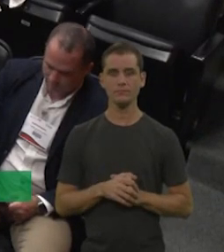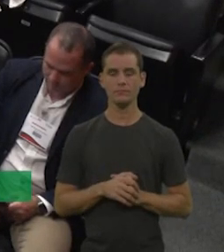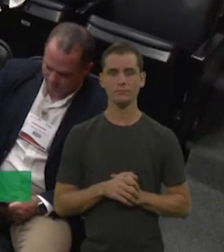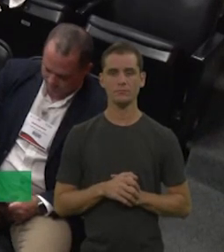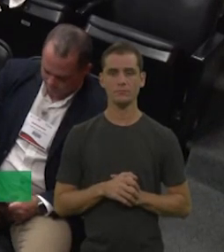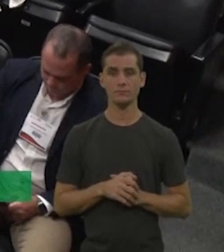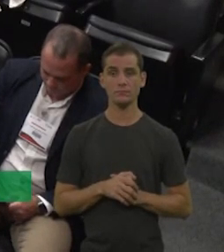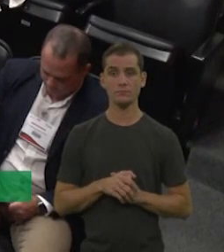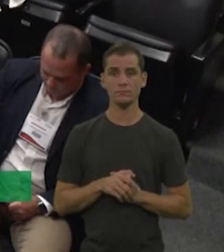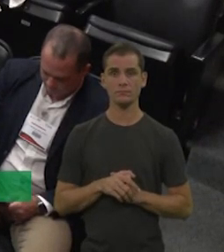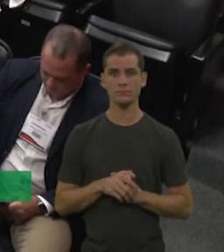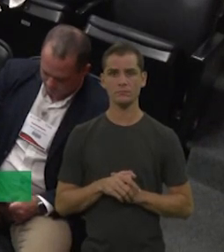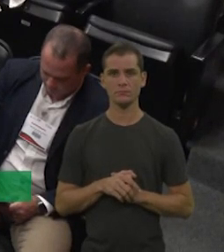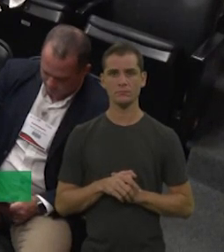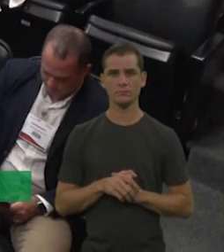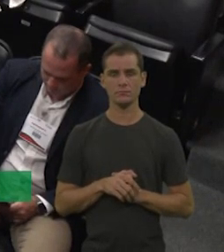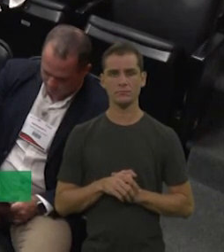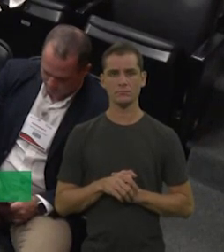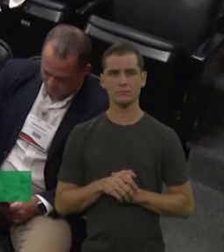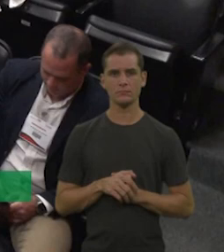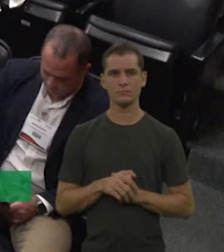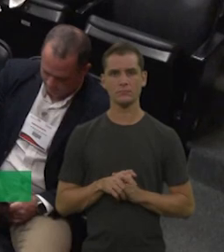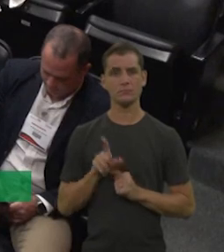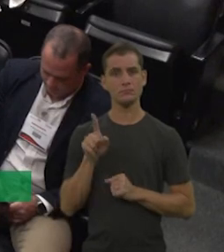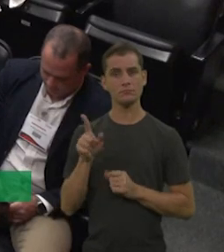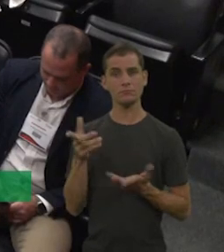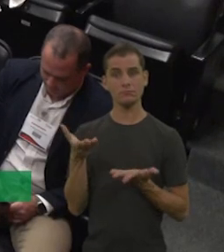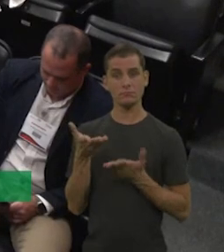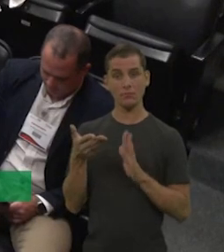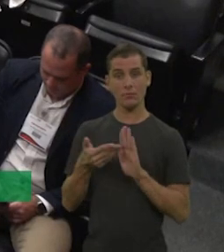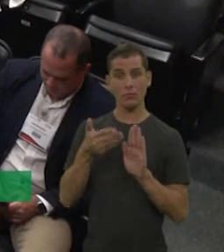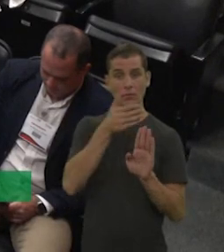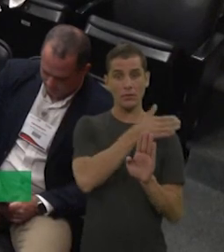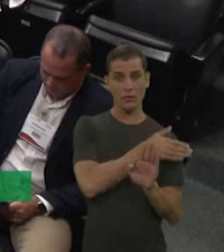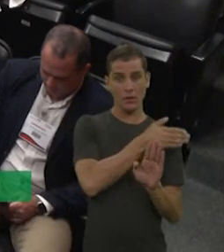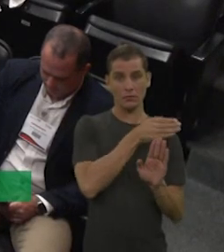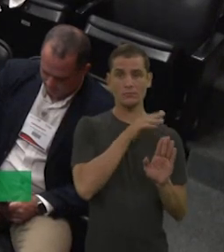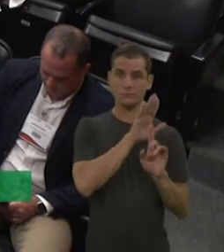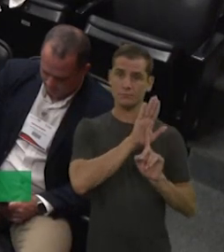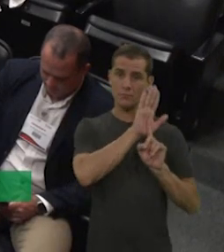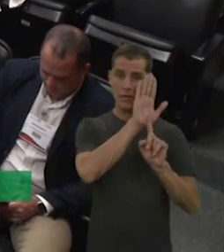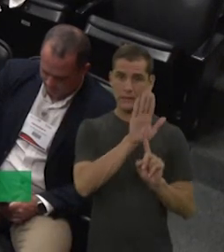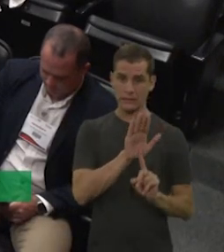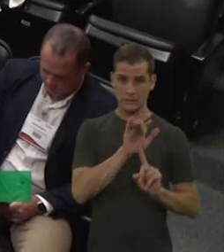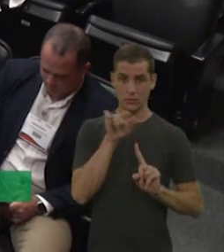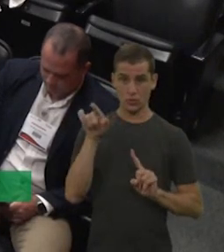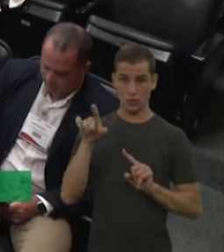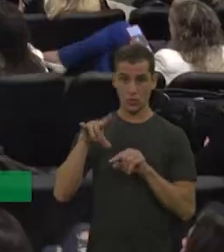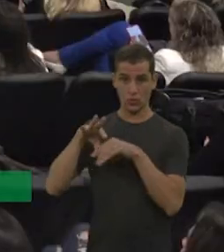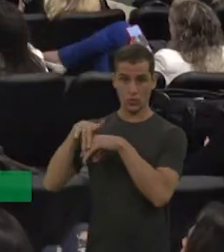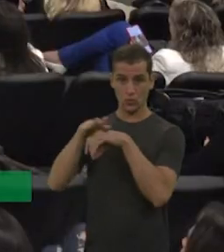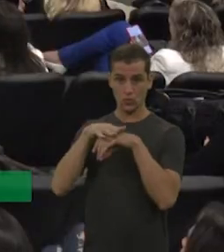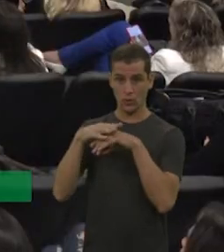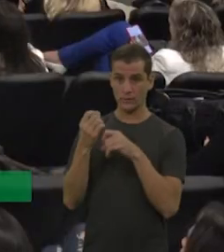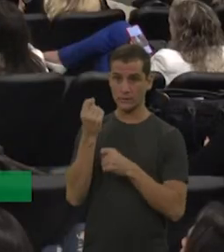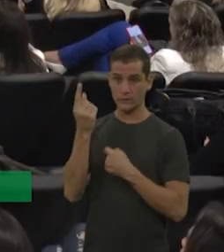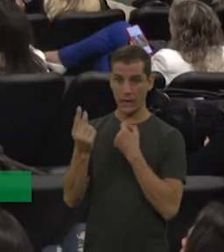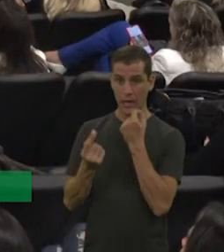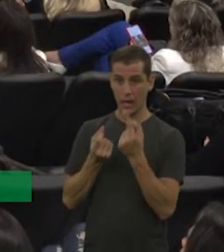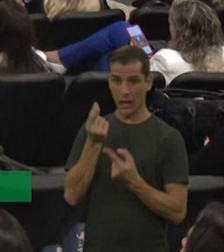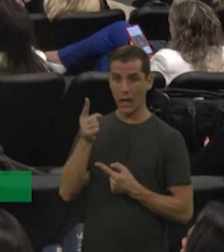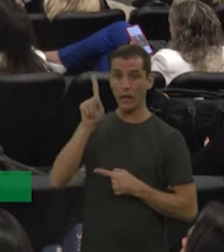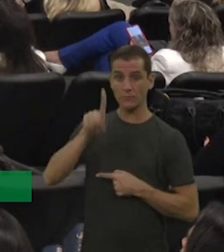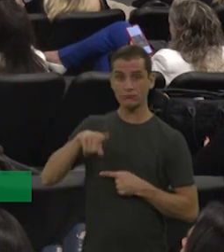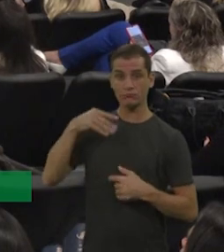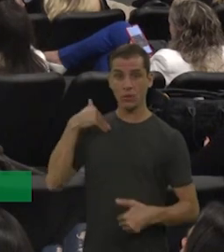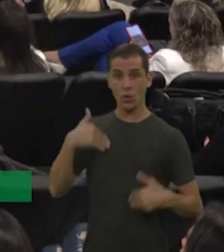Uma leve introdução nas apresentações anteriores. Então, as doenças raras são crônicas, pouco conhecidas, por isso que são raras,